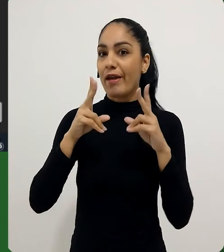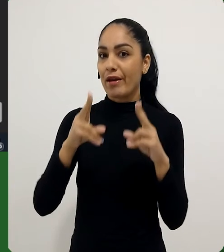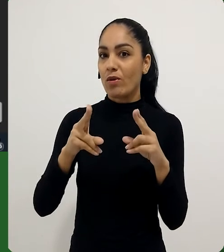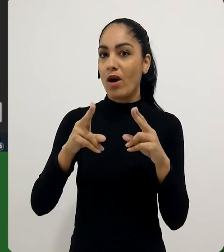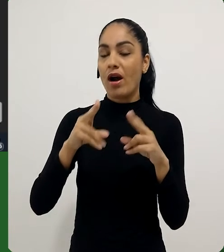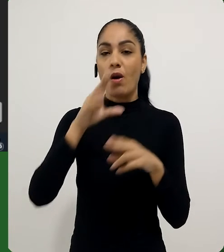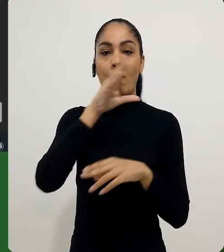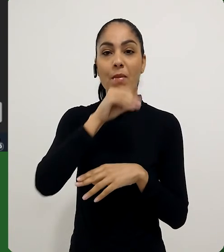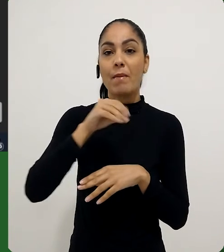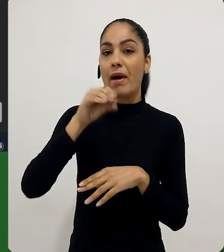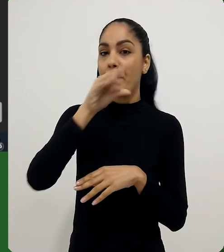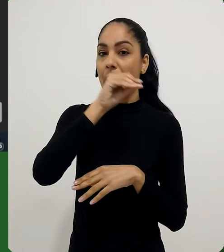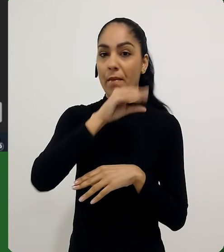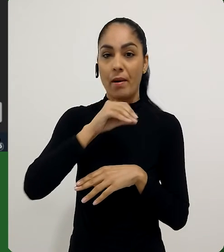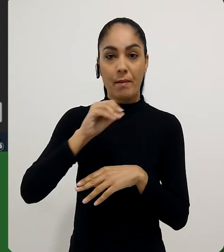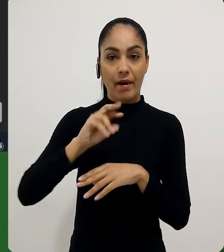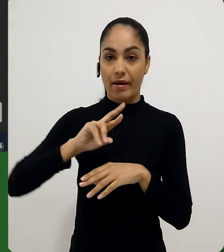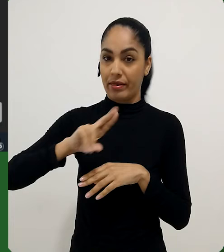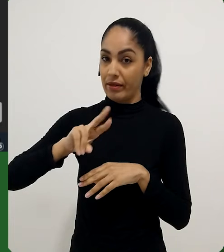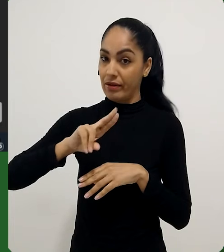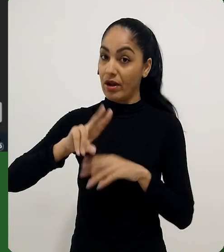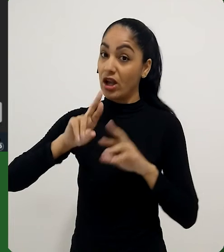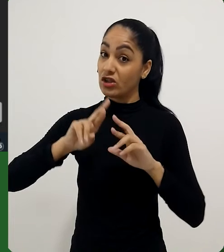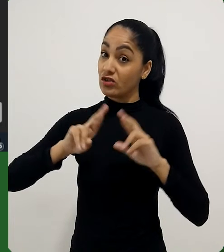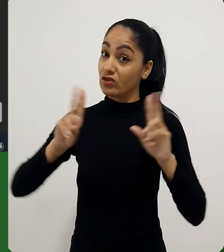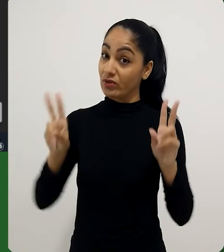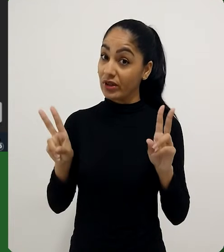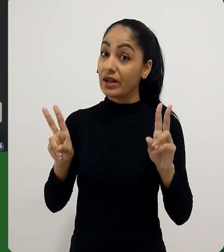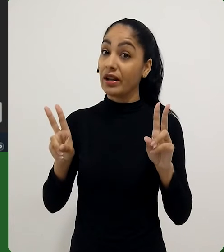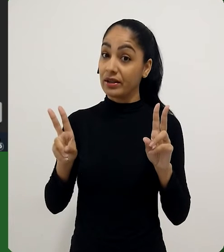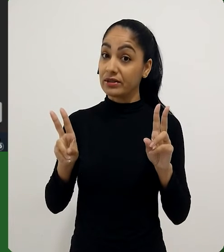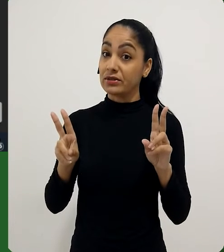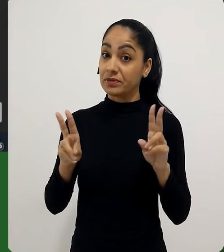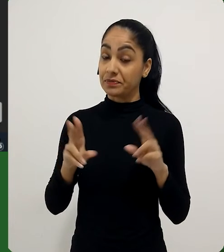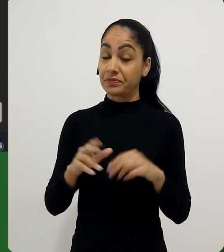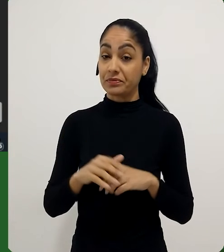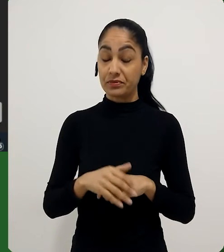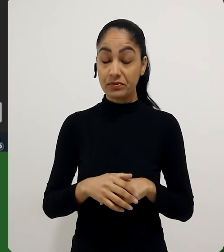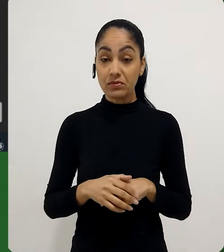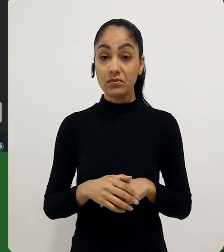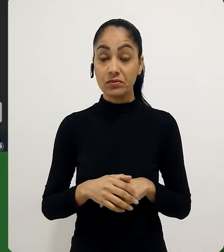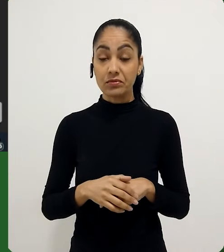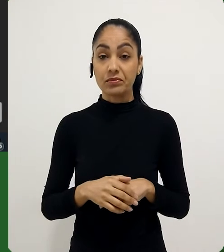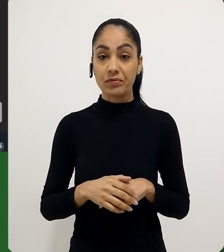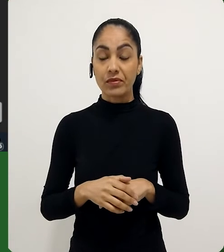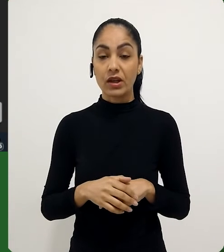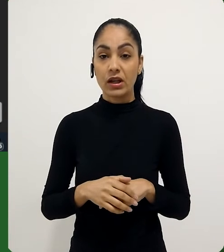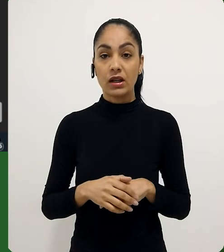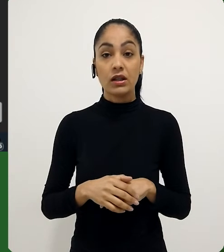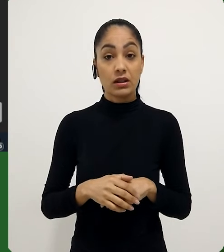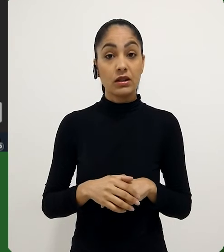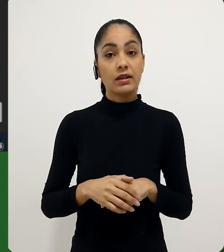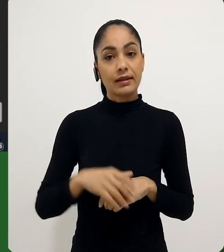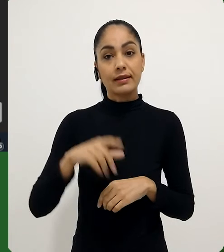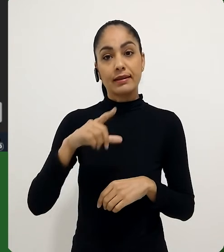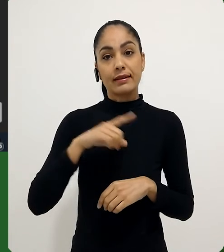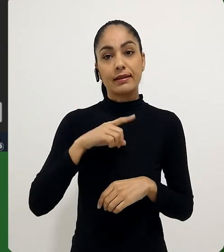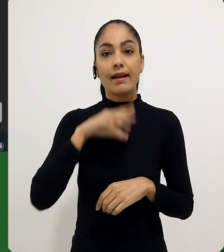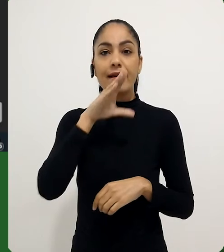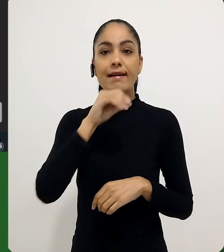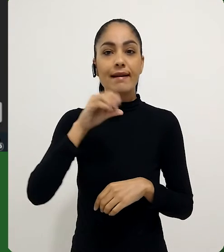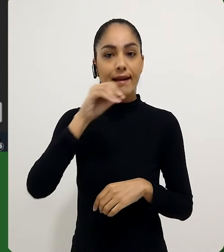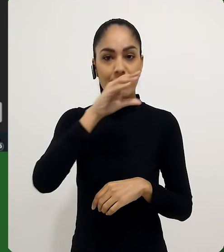limitada, ela não é como a nossa linguagem verbal, né, que nós utilizamos na nossa